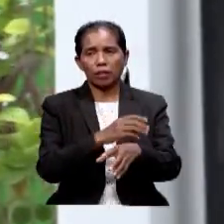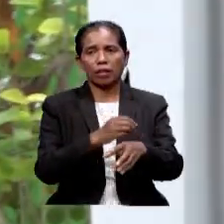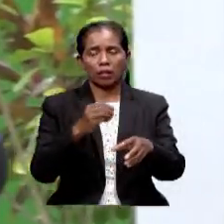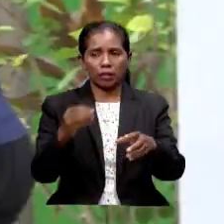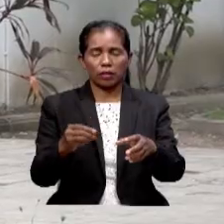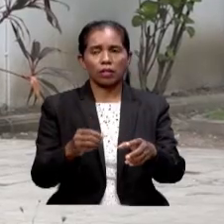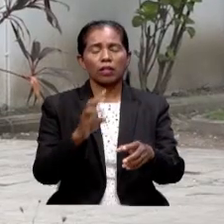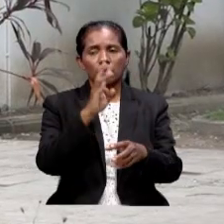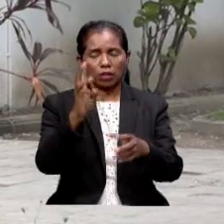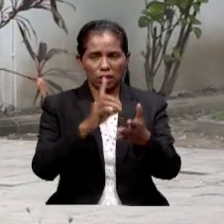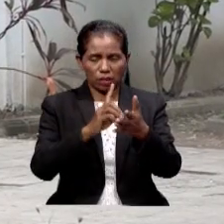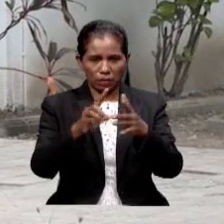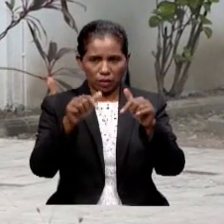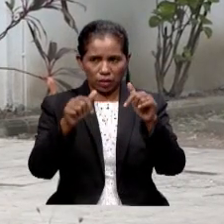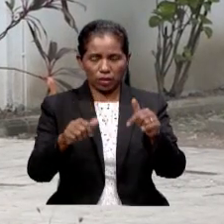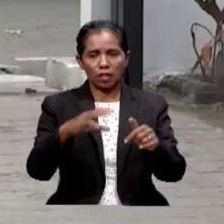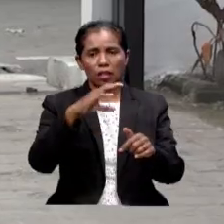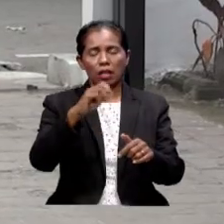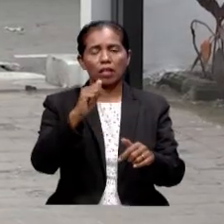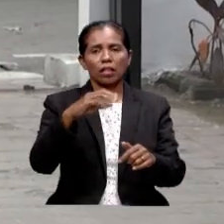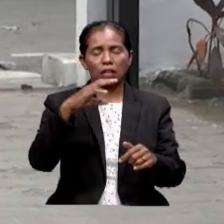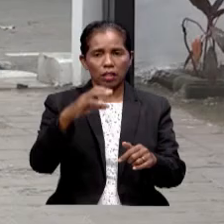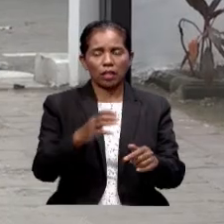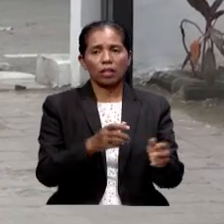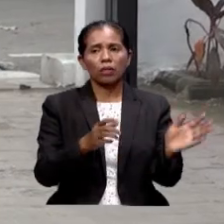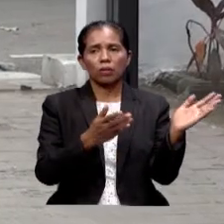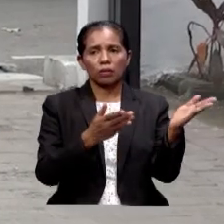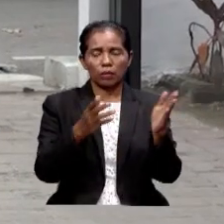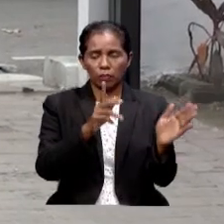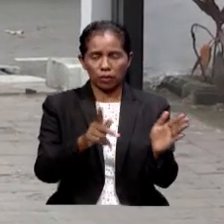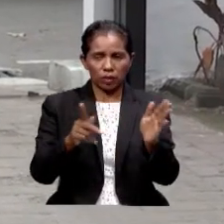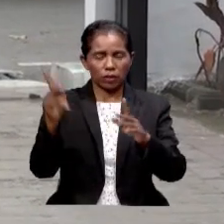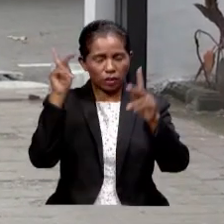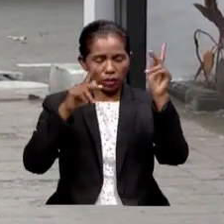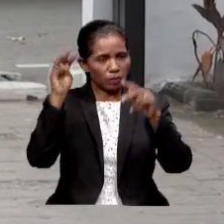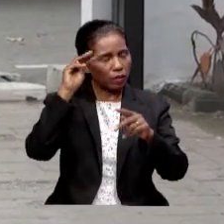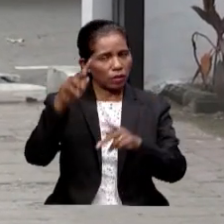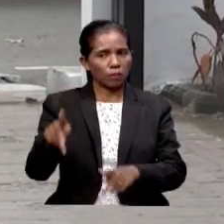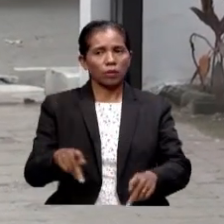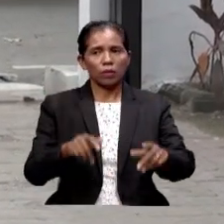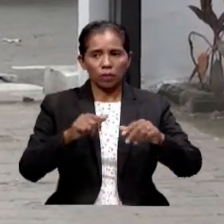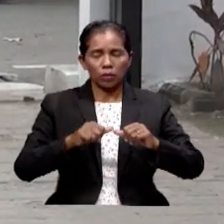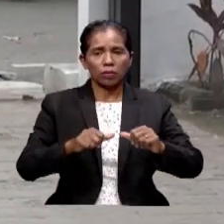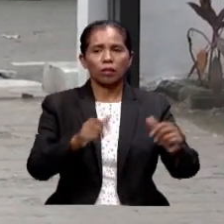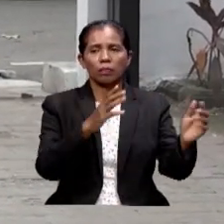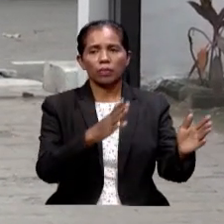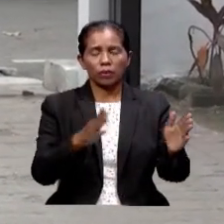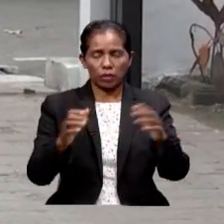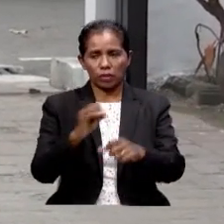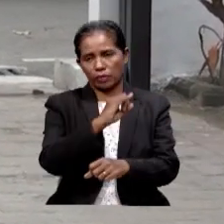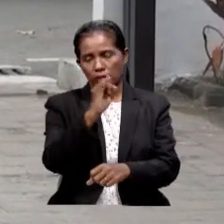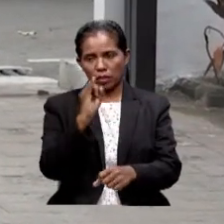médico quarta semana nem, que submete ona processo caso ne para Ministério Público, onde continua ba processo